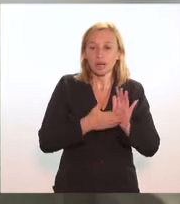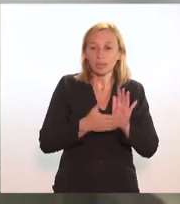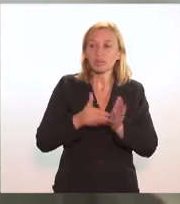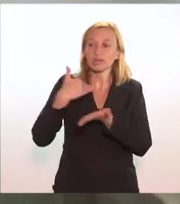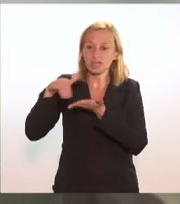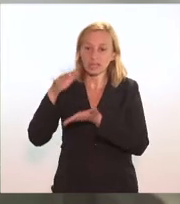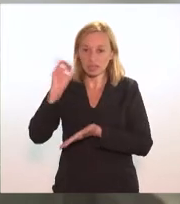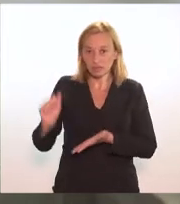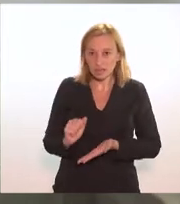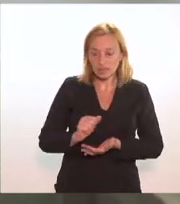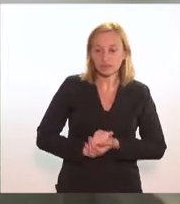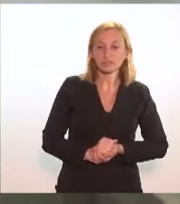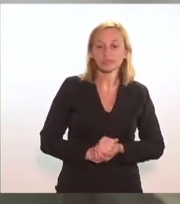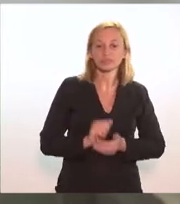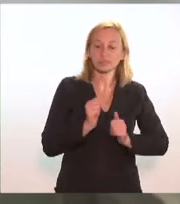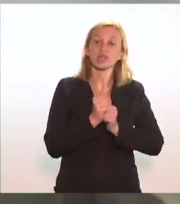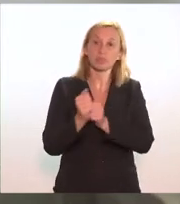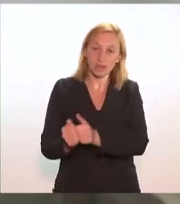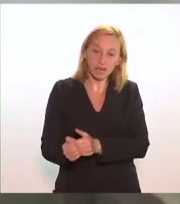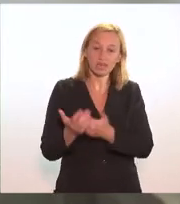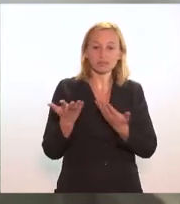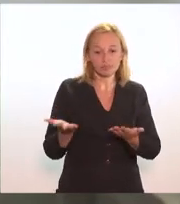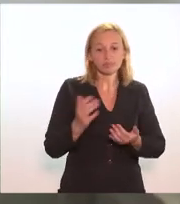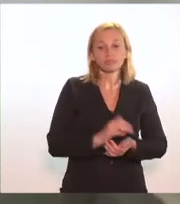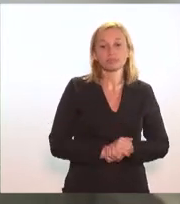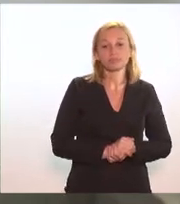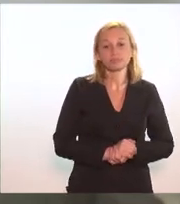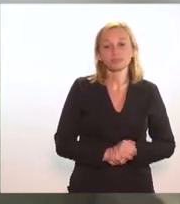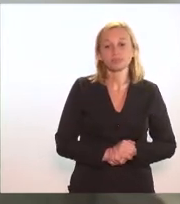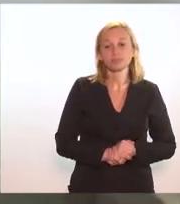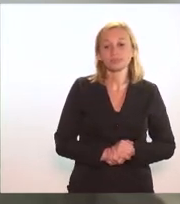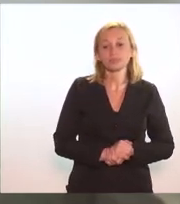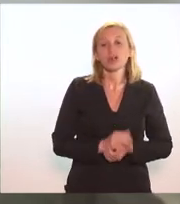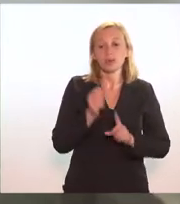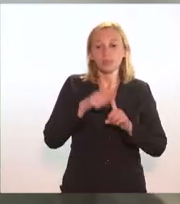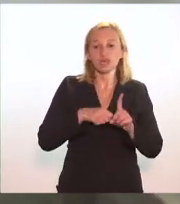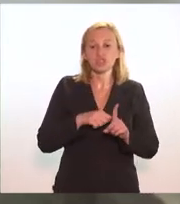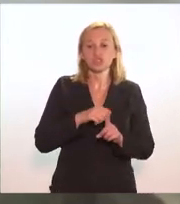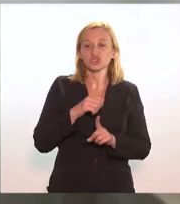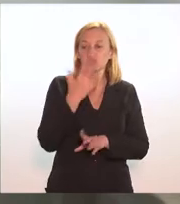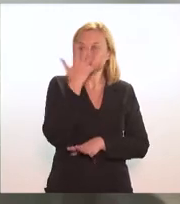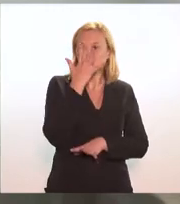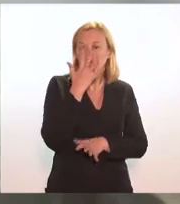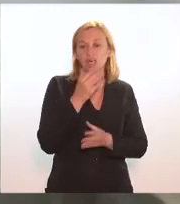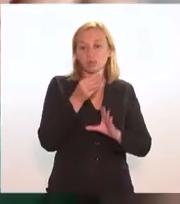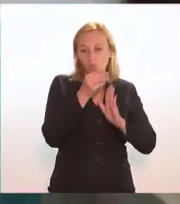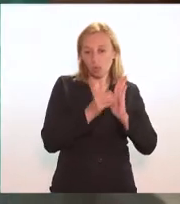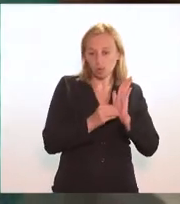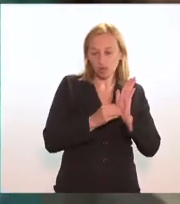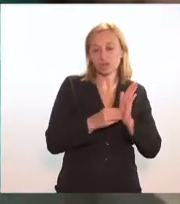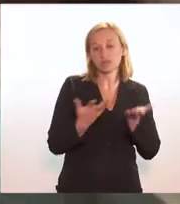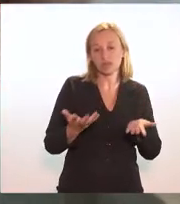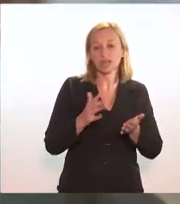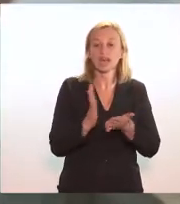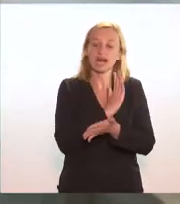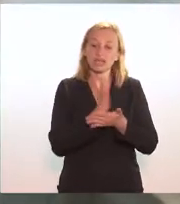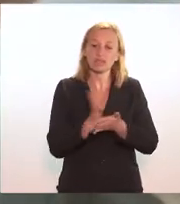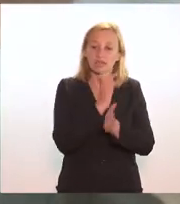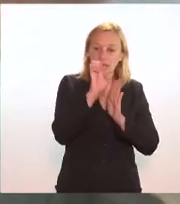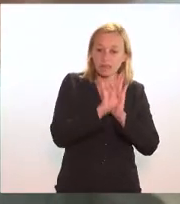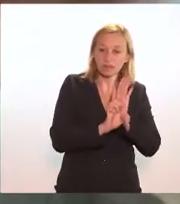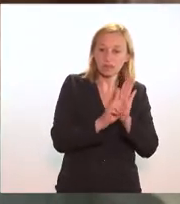Secretaria de Fazenda. Eu lhe encaminhei isso no mês de fevereiro, por ofício, né? Porque muitas vezes as emendas